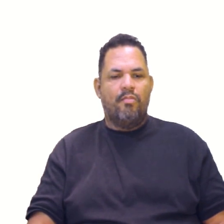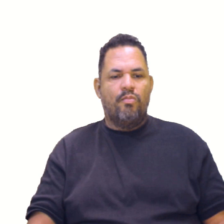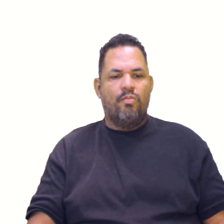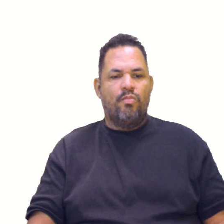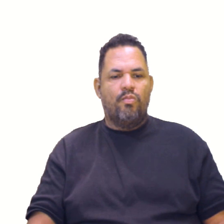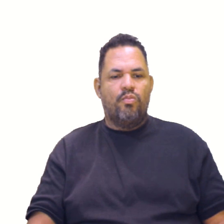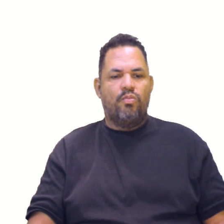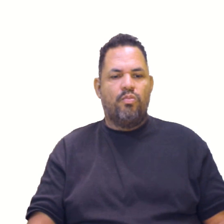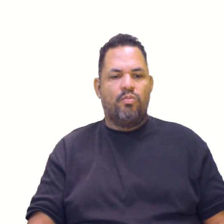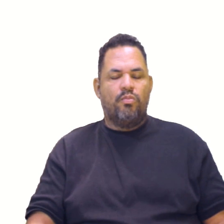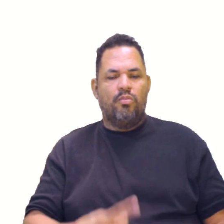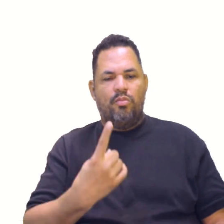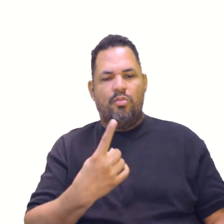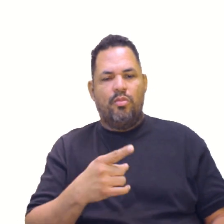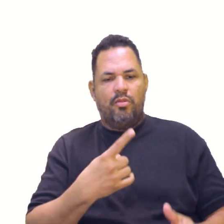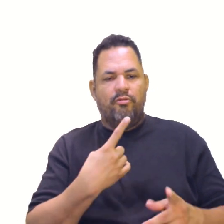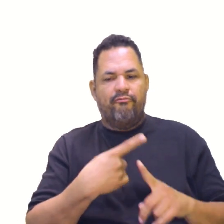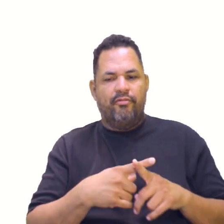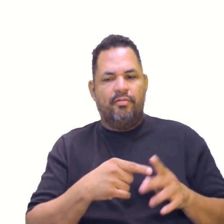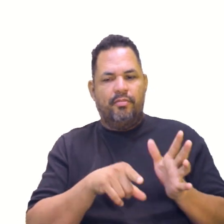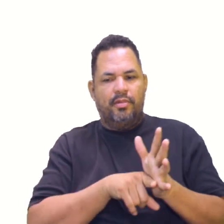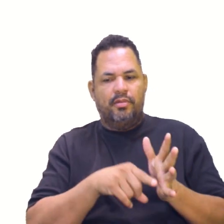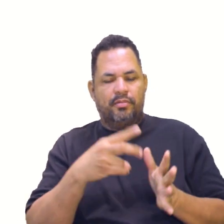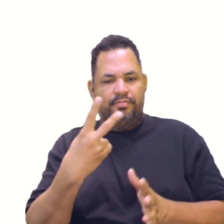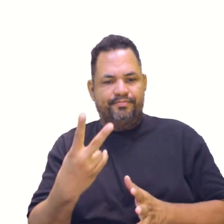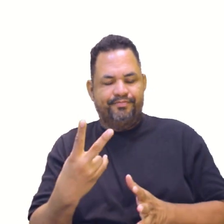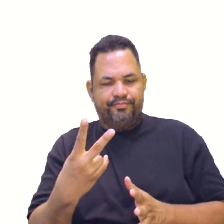Vamos lá então. 1 vezes menos 2.